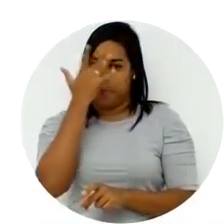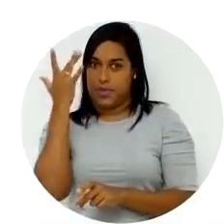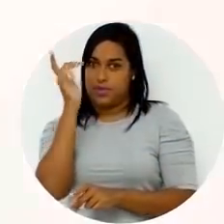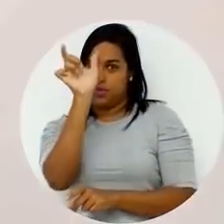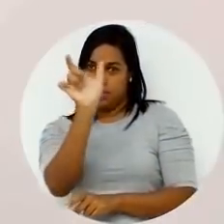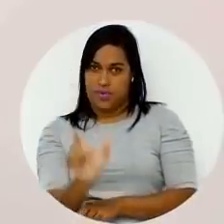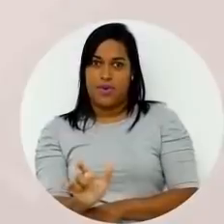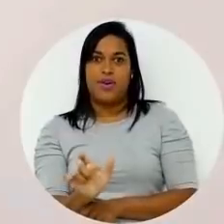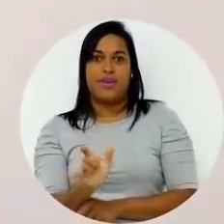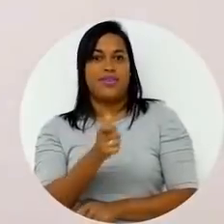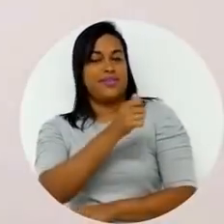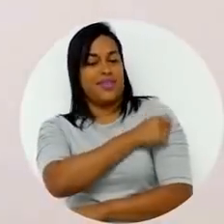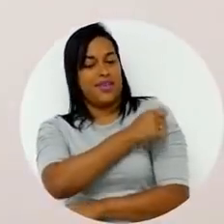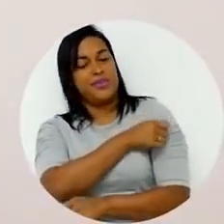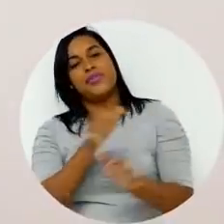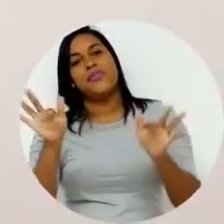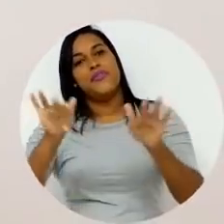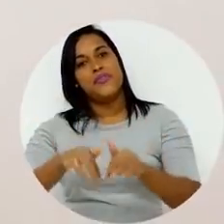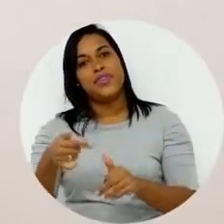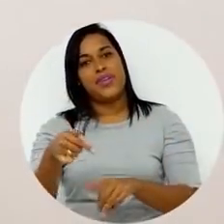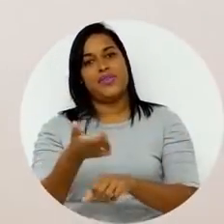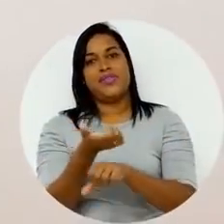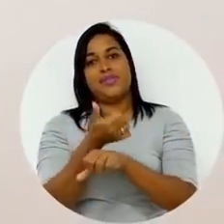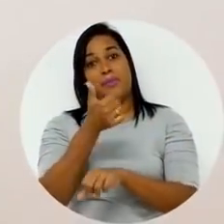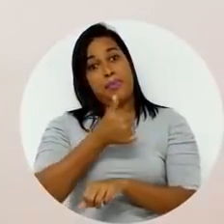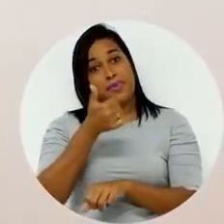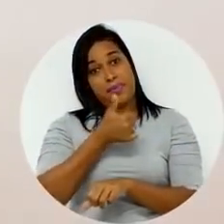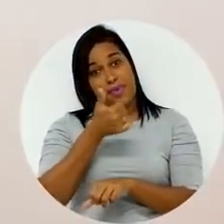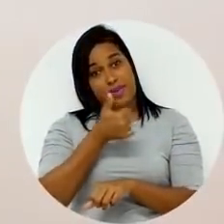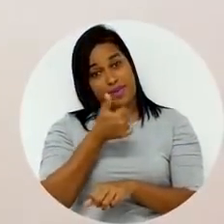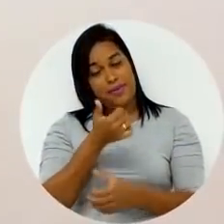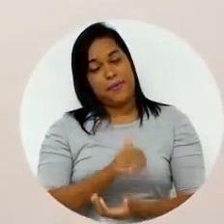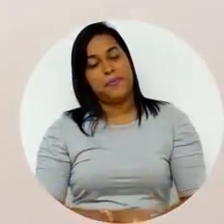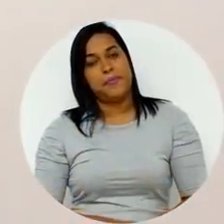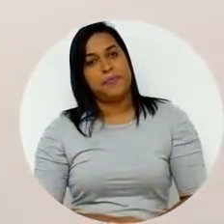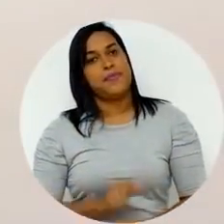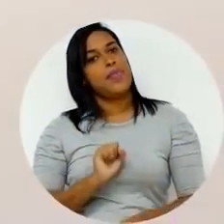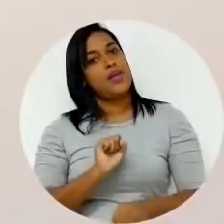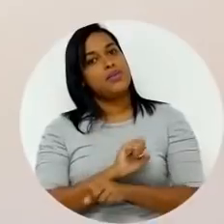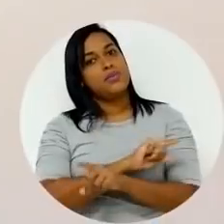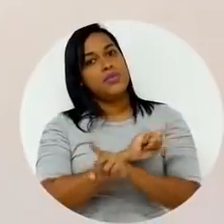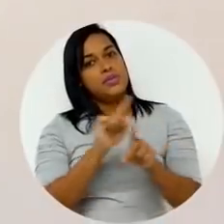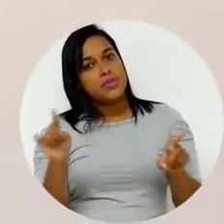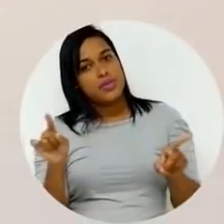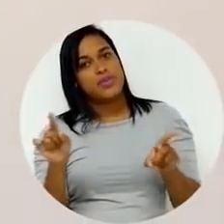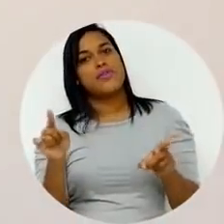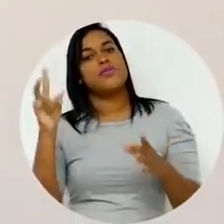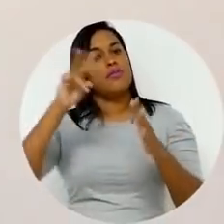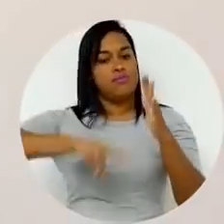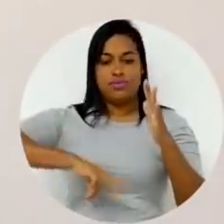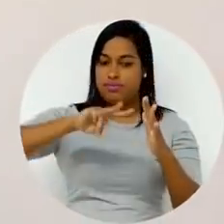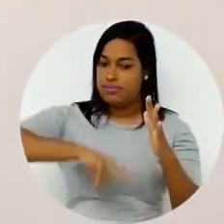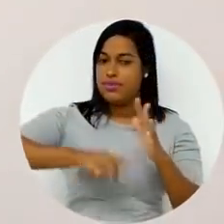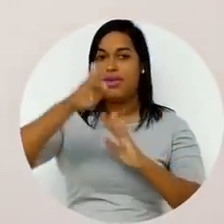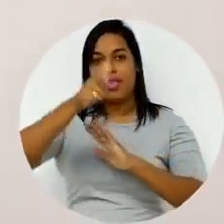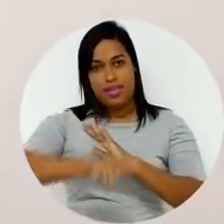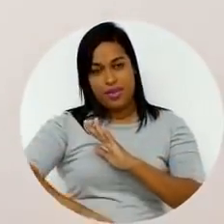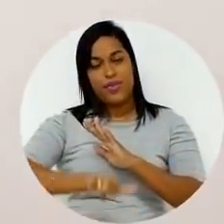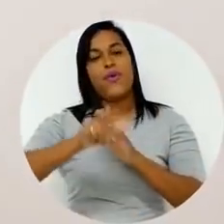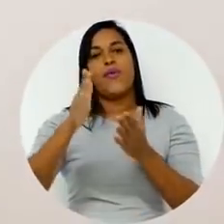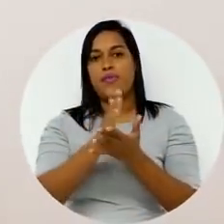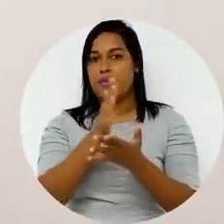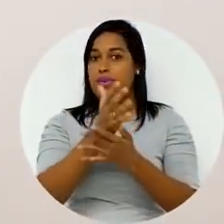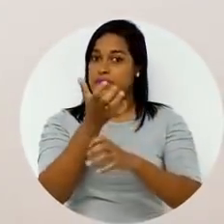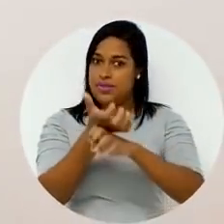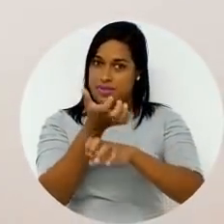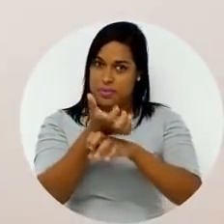indivíduo. Caro aluno, chegamos ao fim da nossa primeira competência e esperamos que você leia e releia o